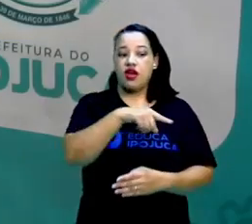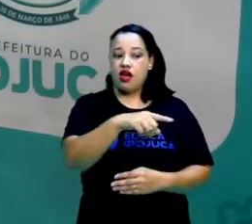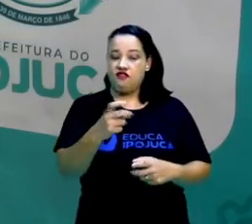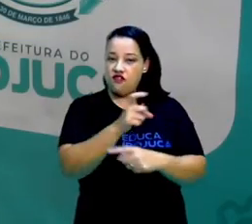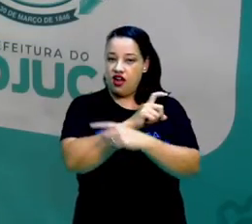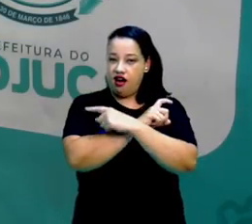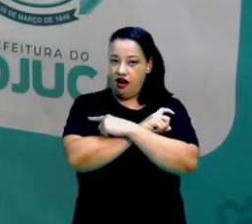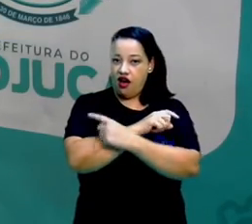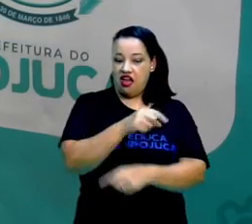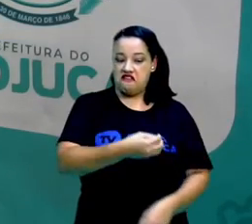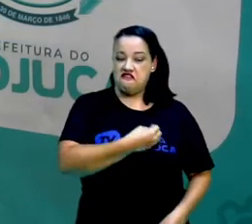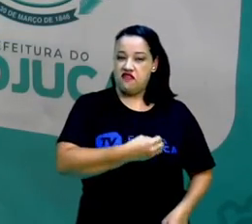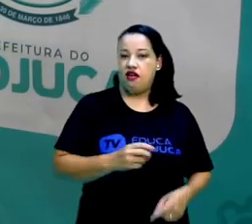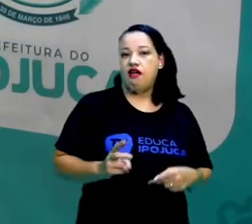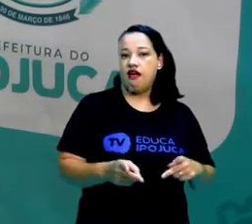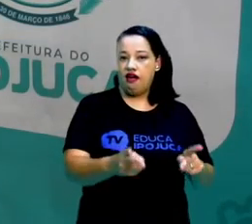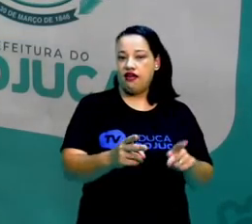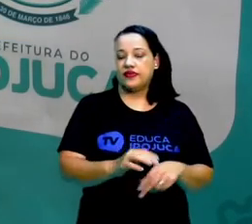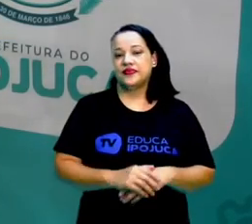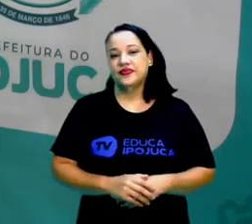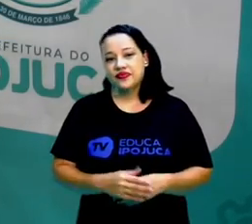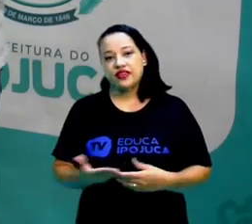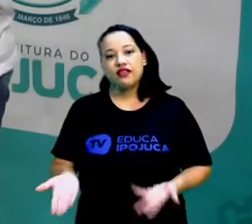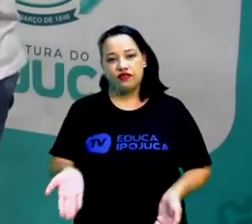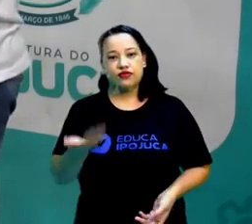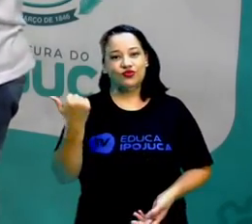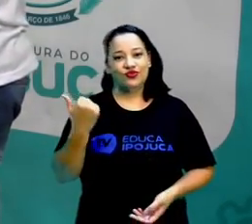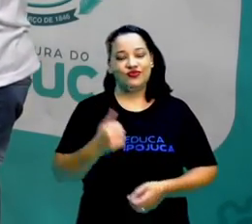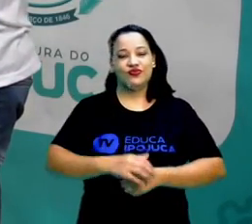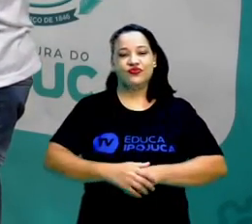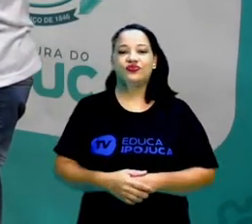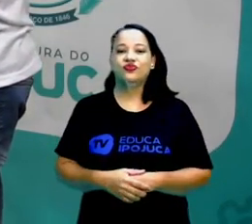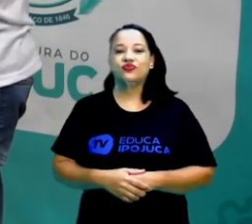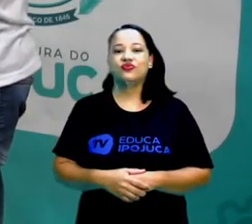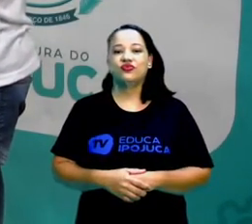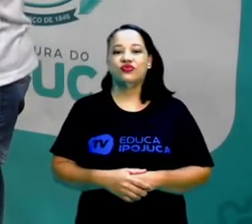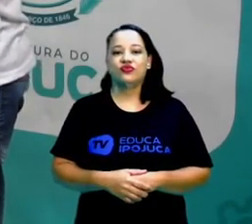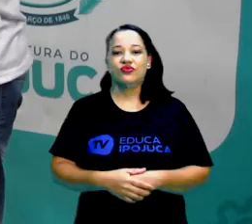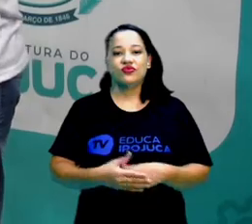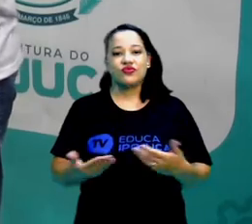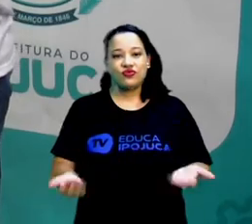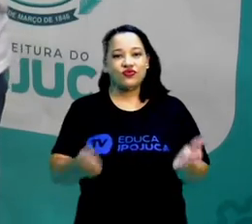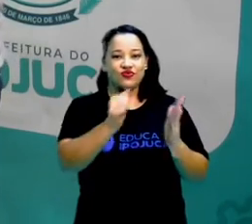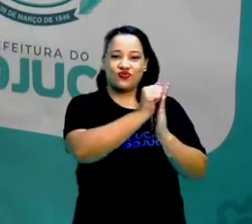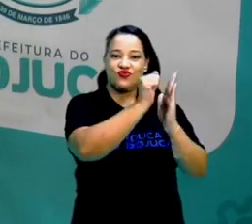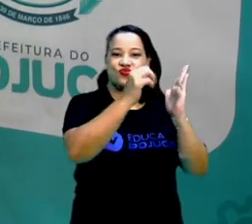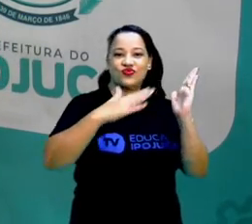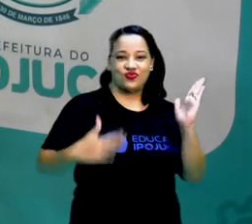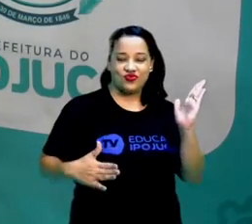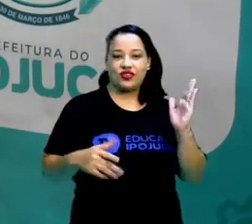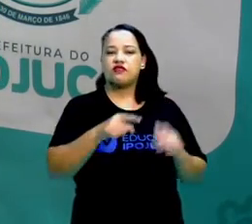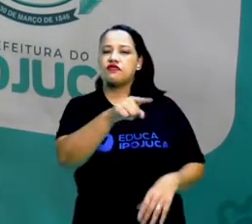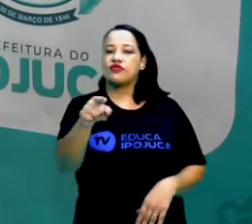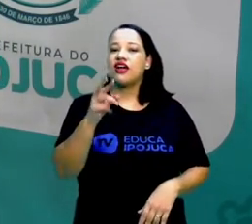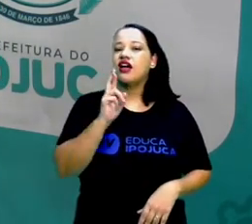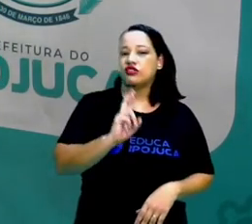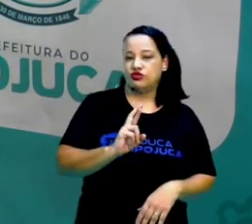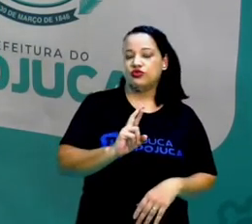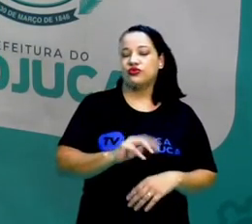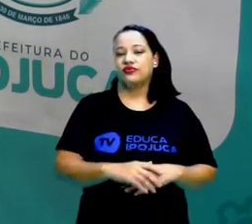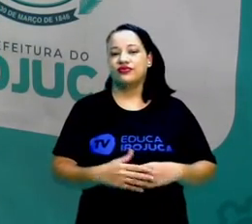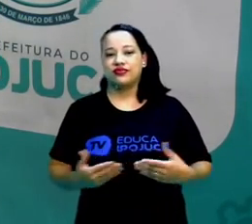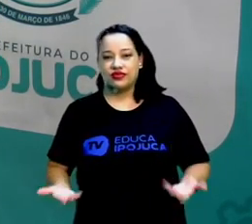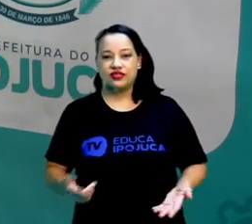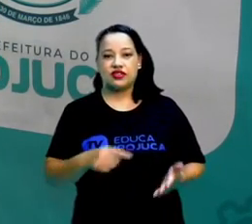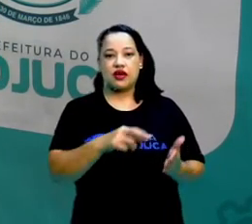Então pessoal acompanhar vamos lá então a atividade respondo agora